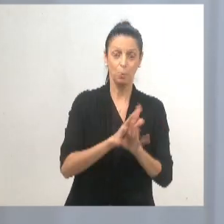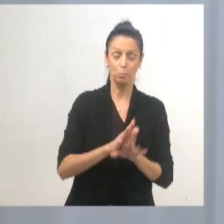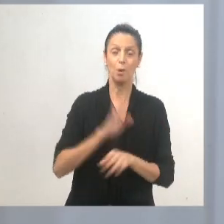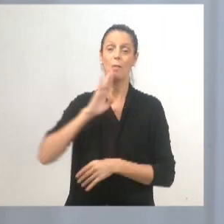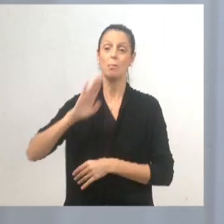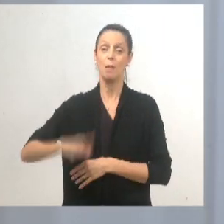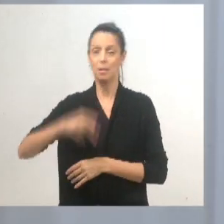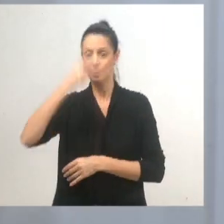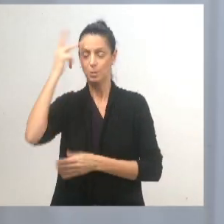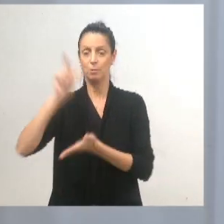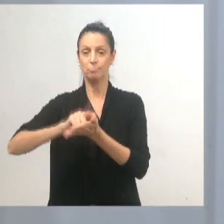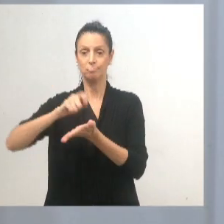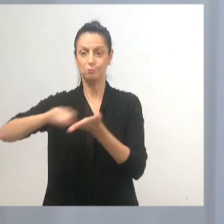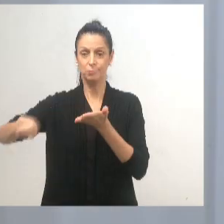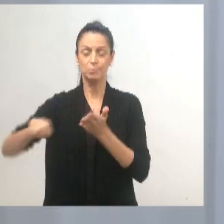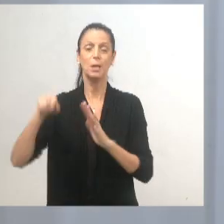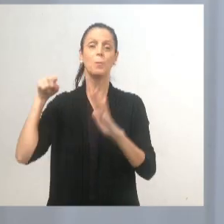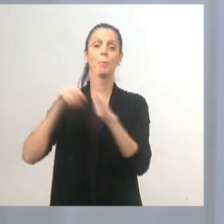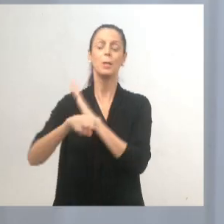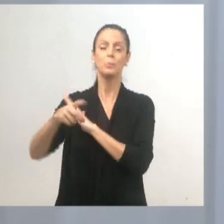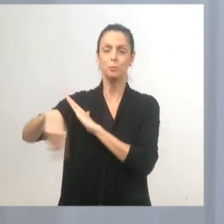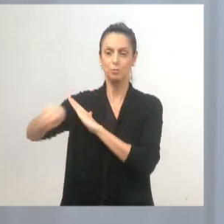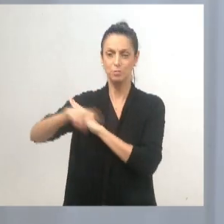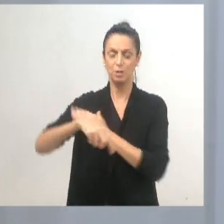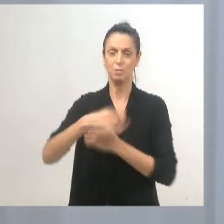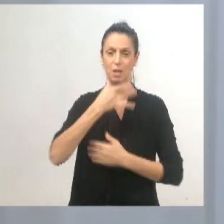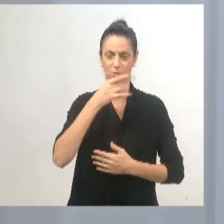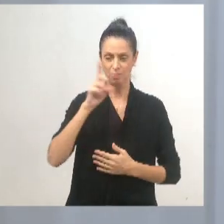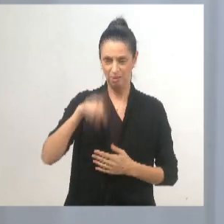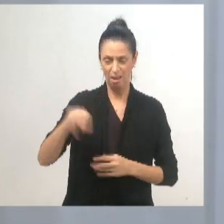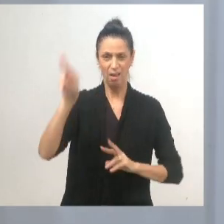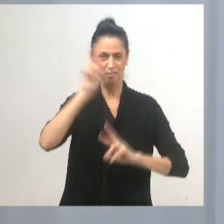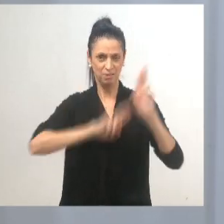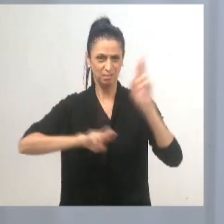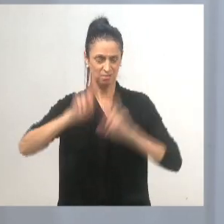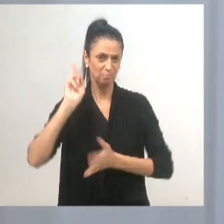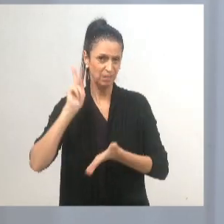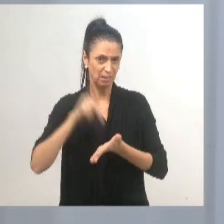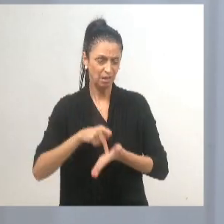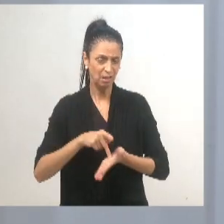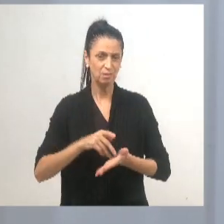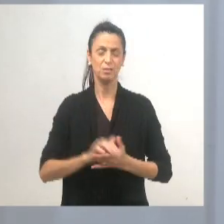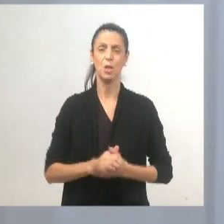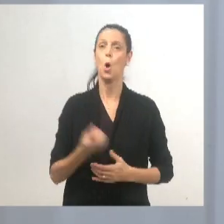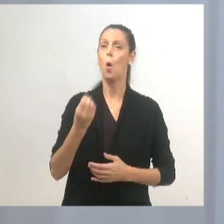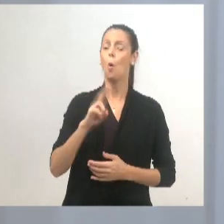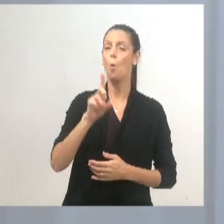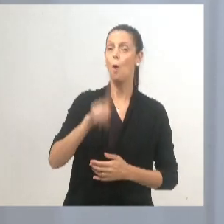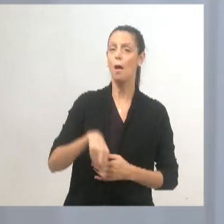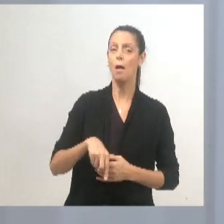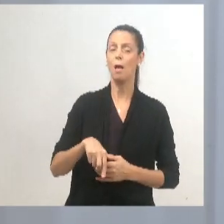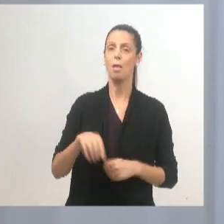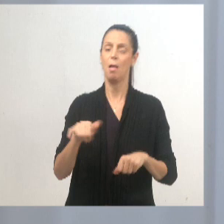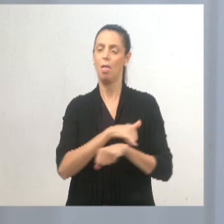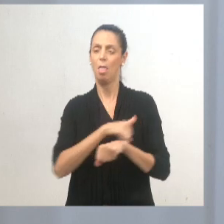o questionamento aqui para vocês. Isso é fiscalização ou se trata de uma